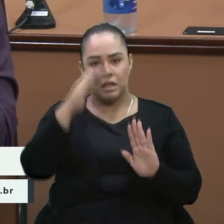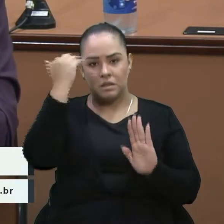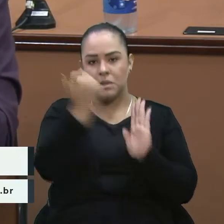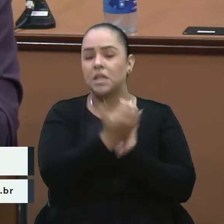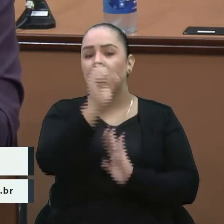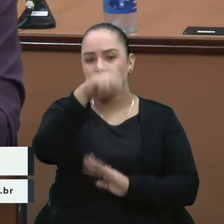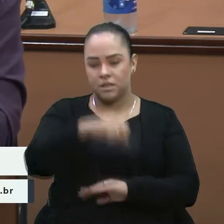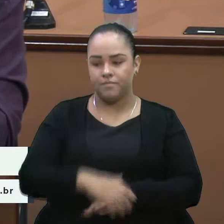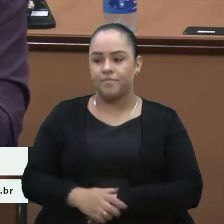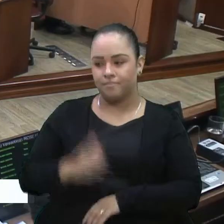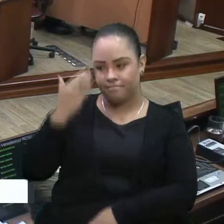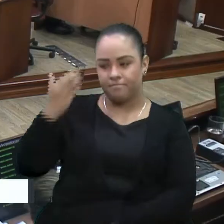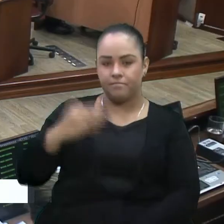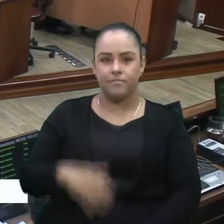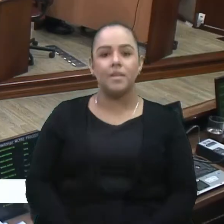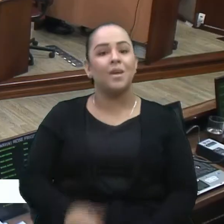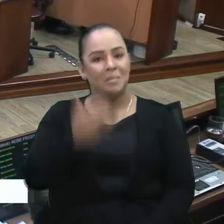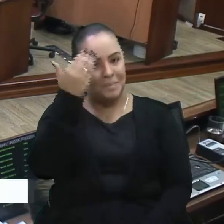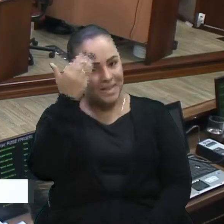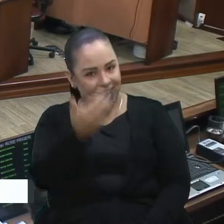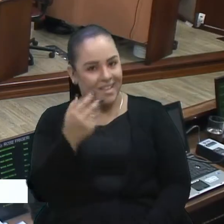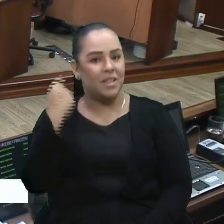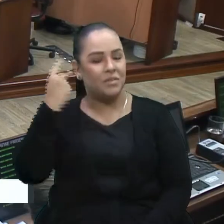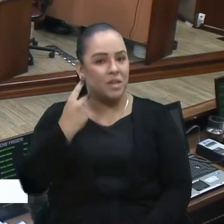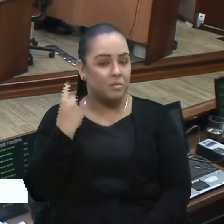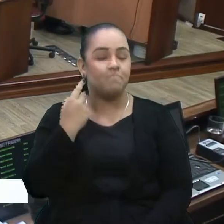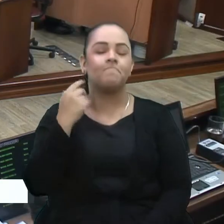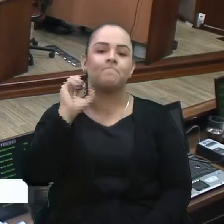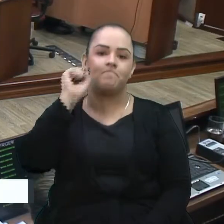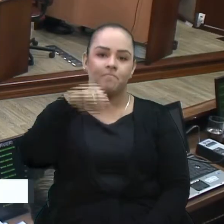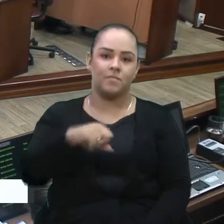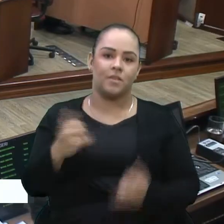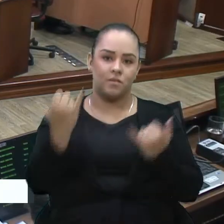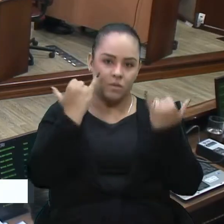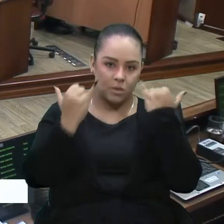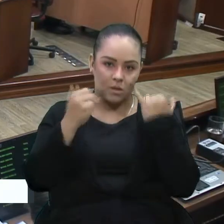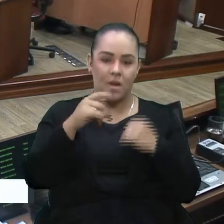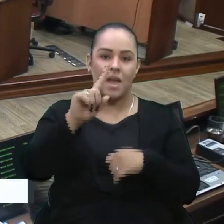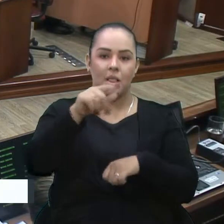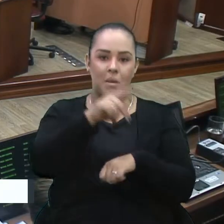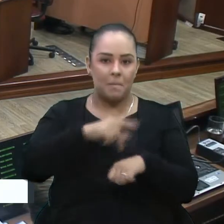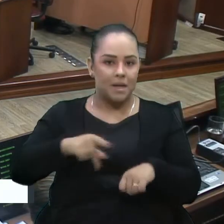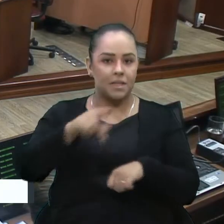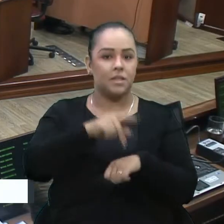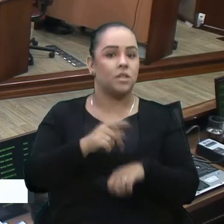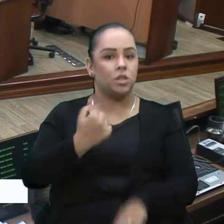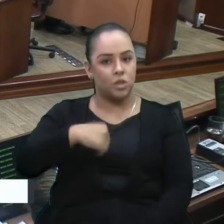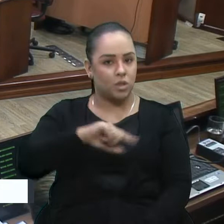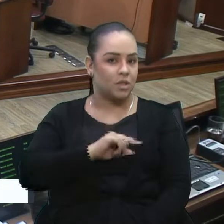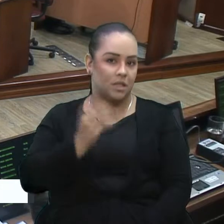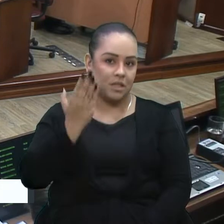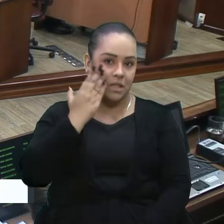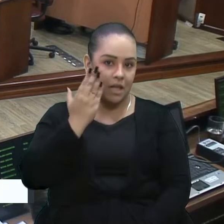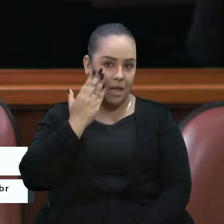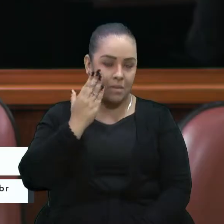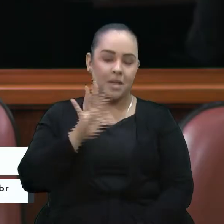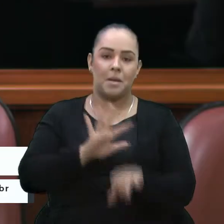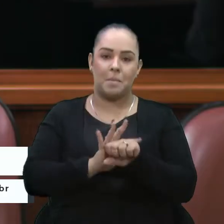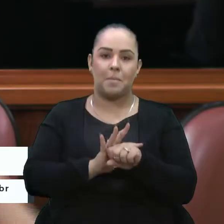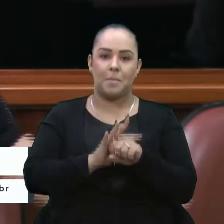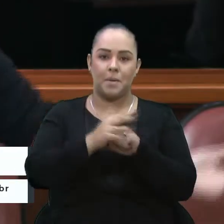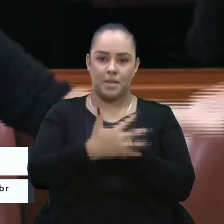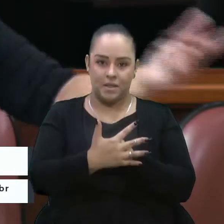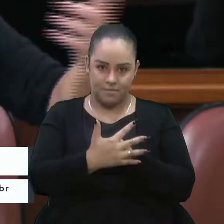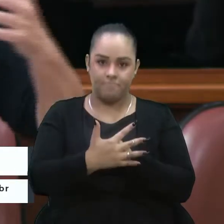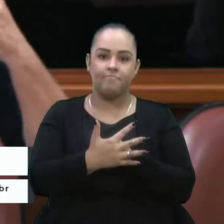Obrigado. Obrigada, vereador. Esses dados são no país e a gente sabe que uma pandemia,